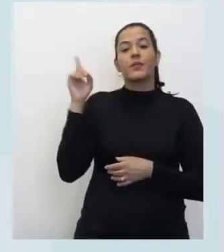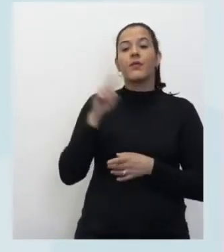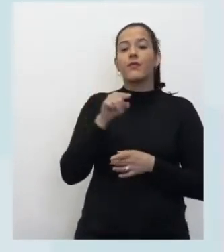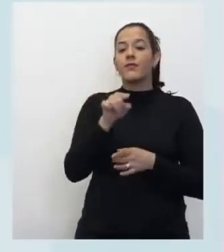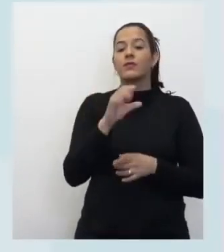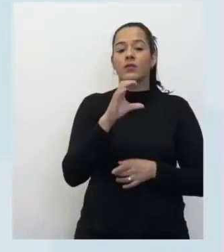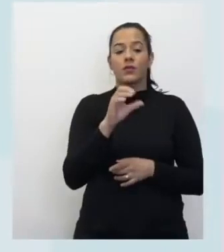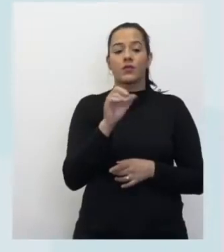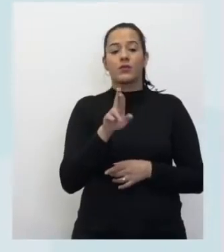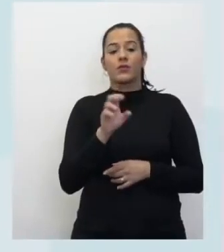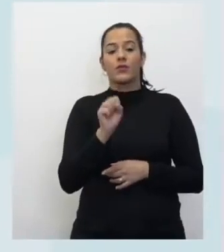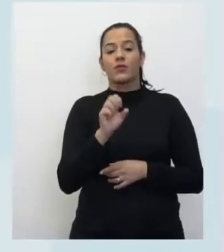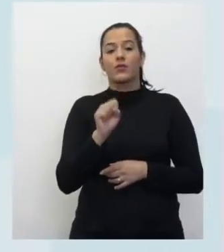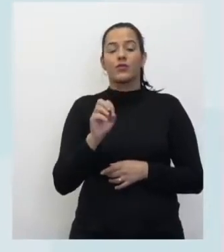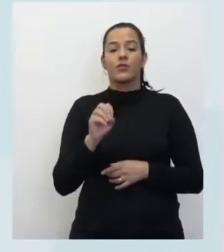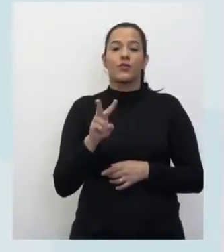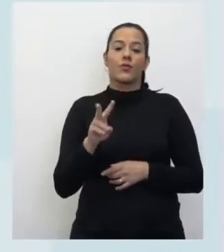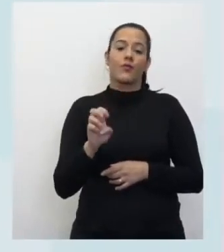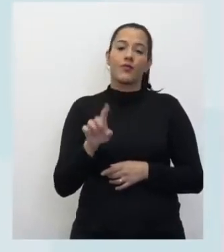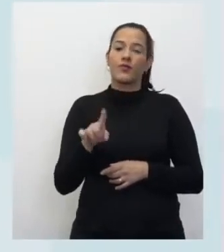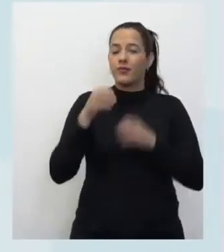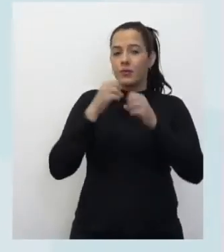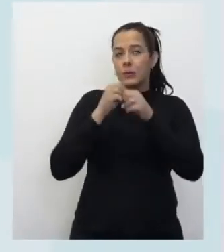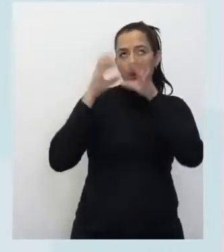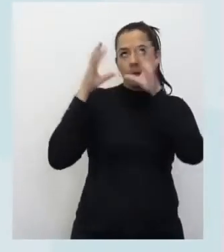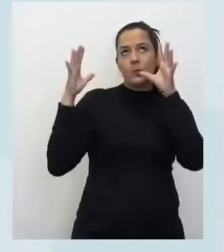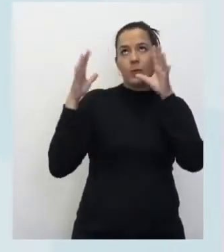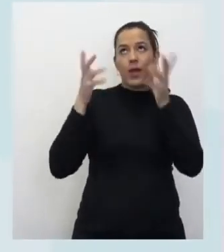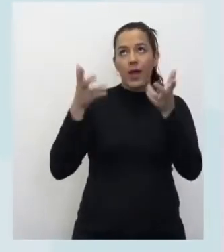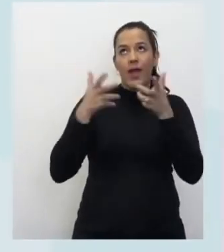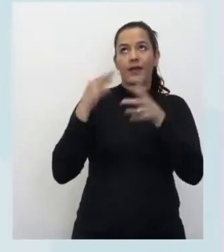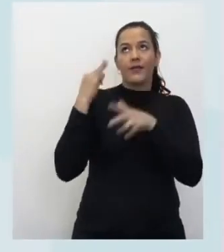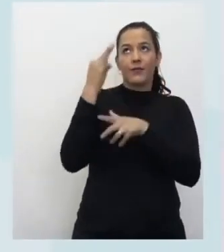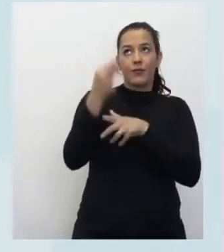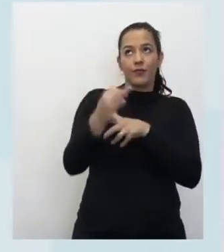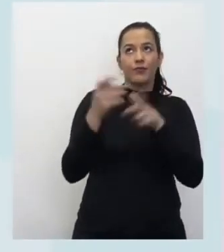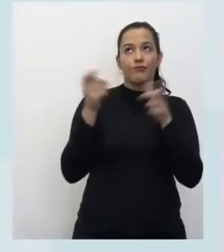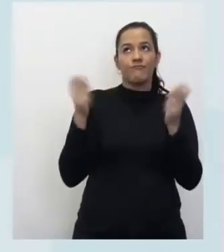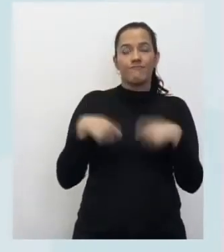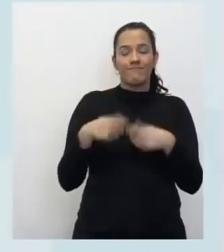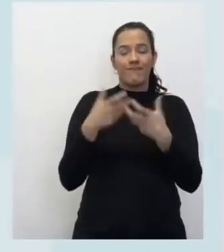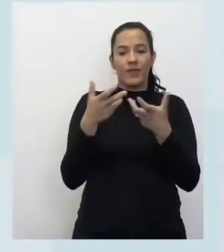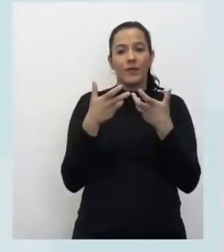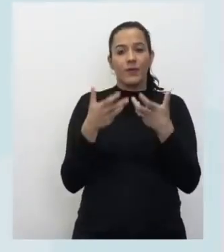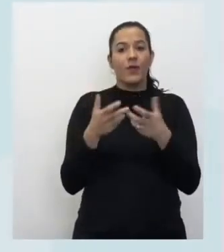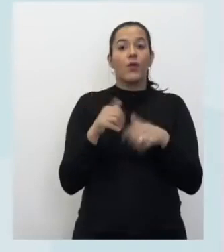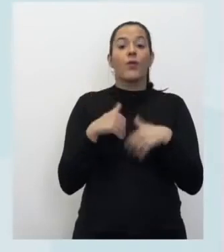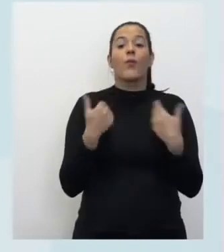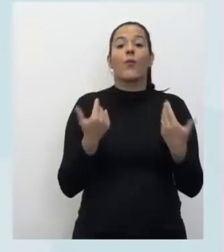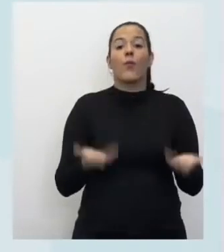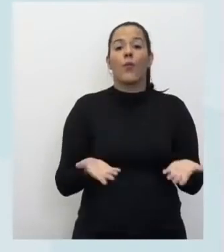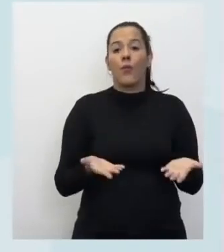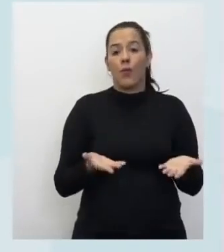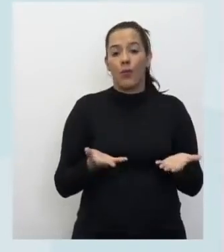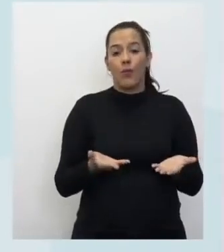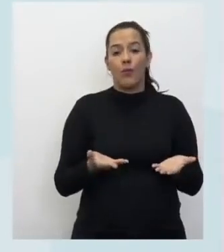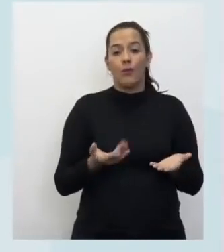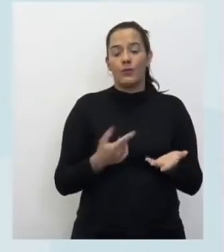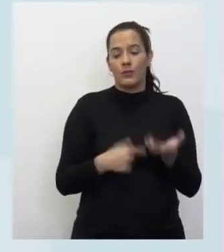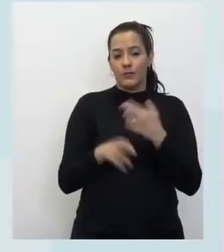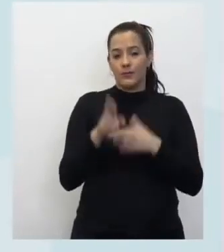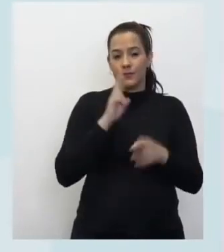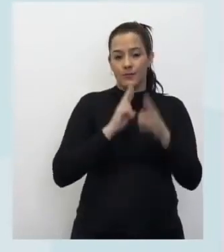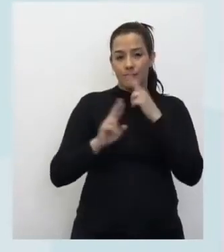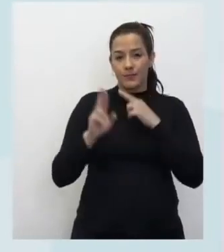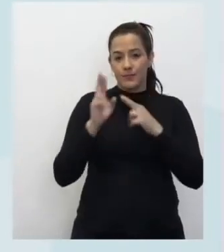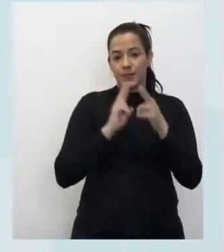você sonha que aconteça. Qual seria um crossover incrível? Nossa, professora, seria muito legal